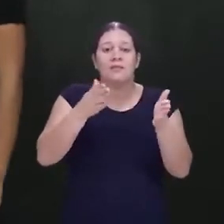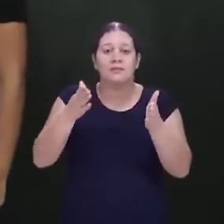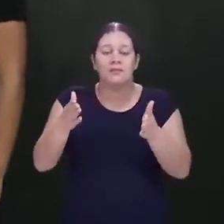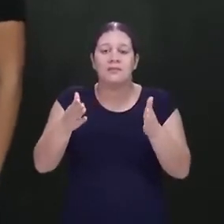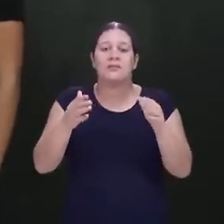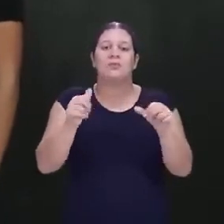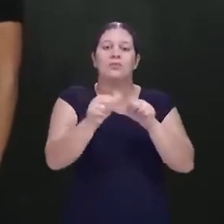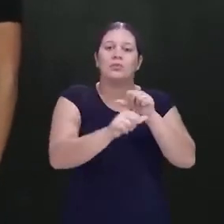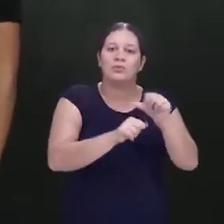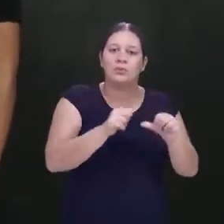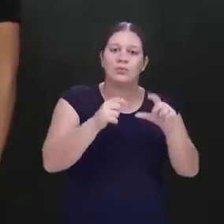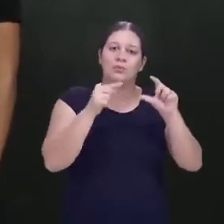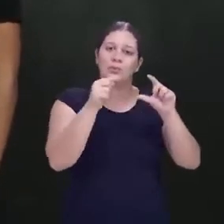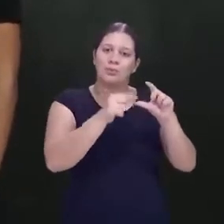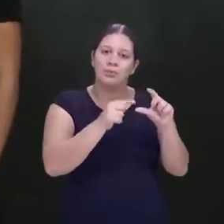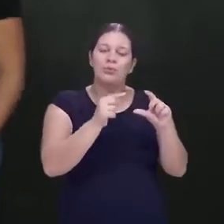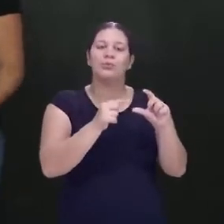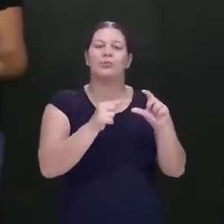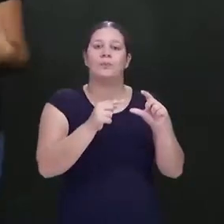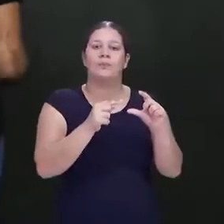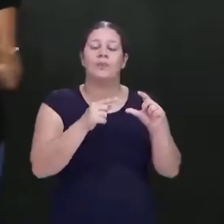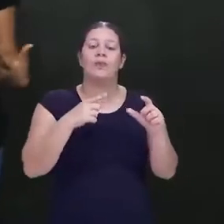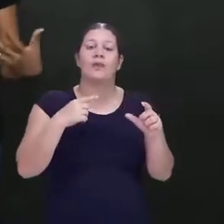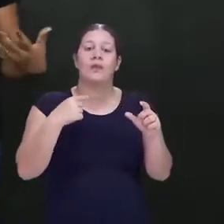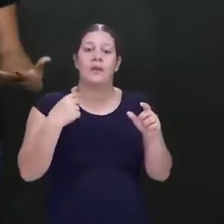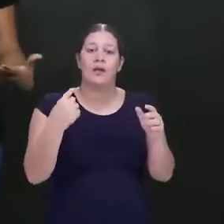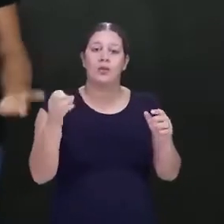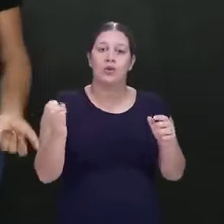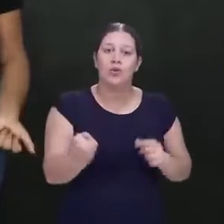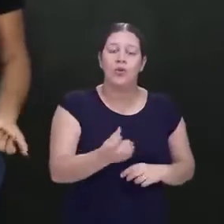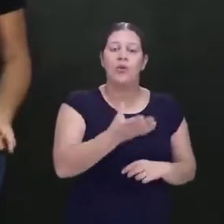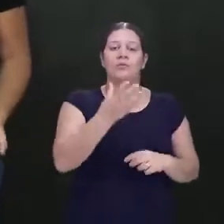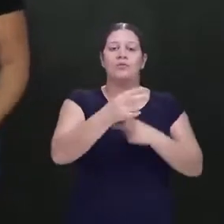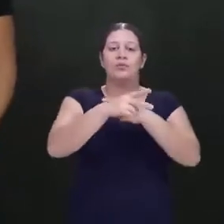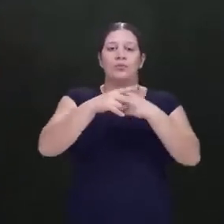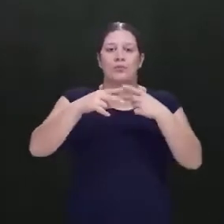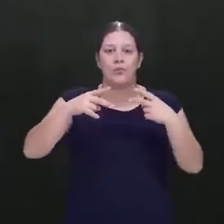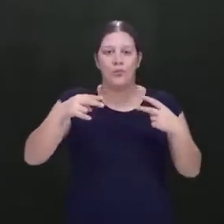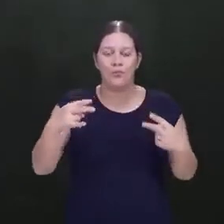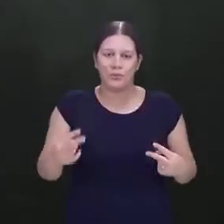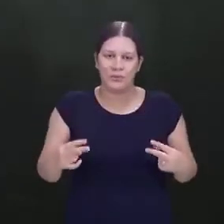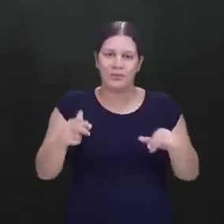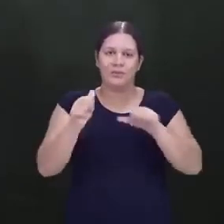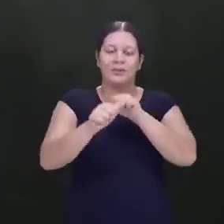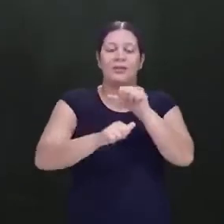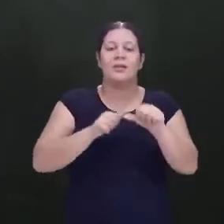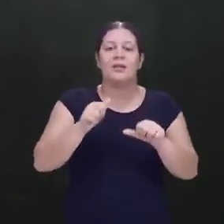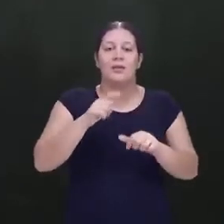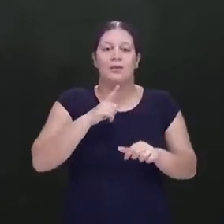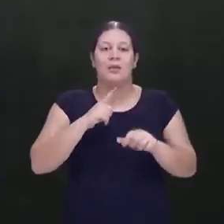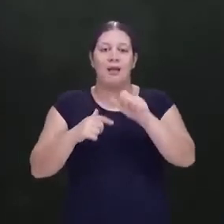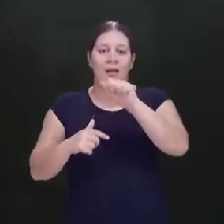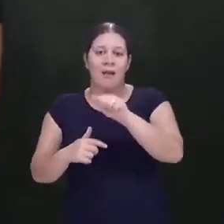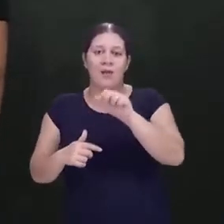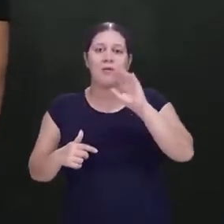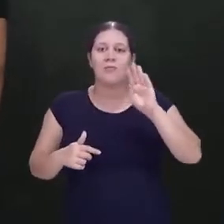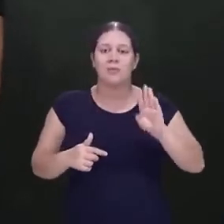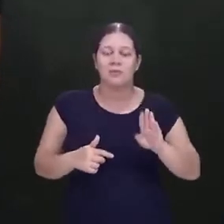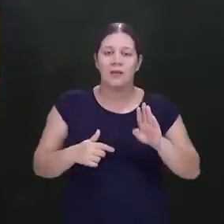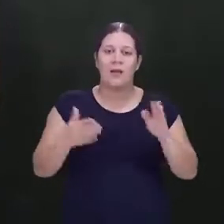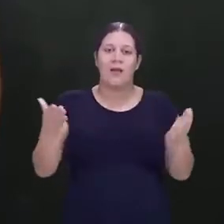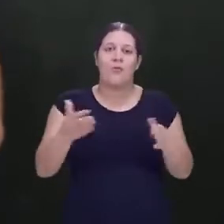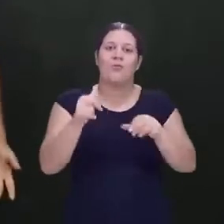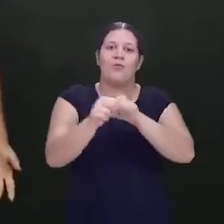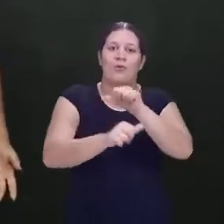eu tenho os produtos da reação, as novas substâncias que se formaram. Então, eu tinha A e B e aconteceu